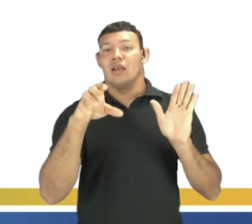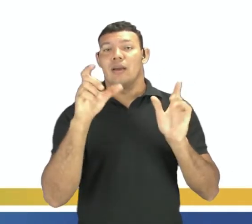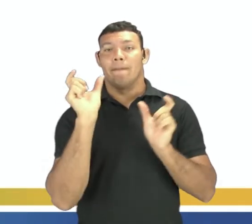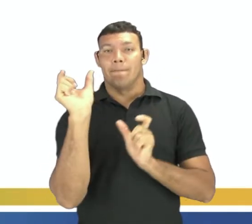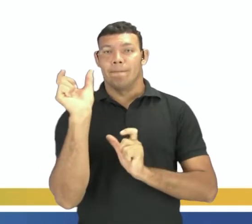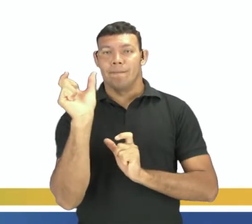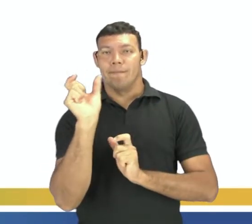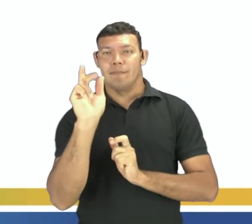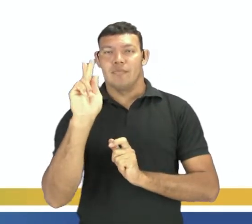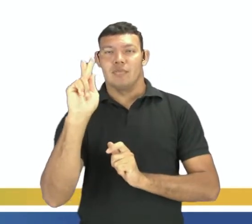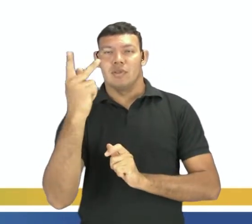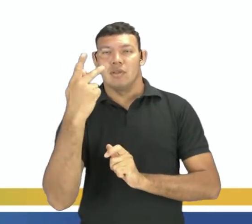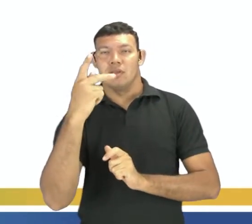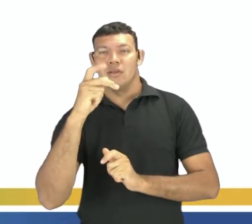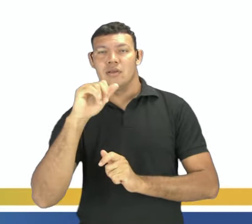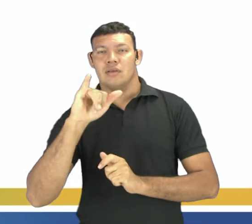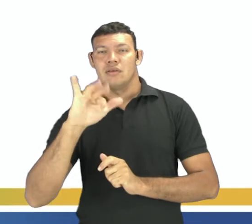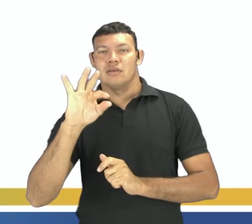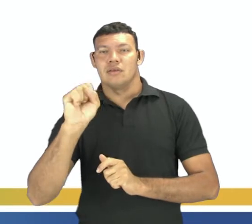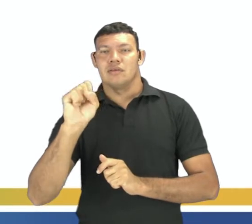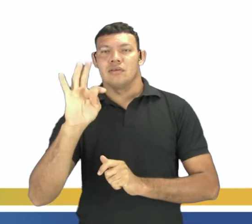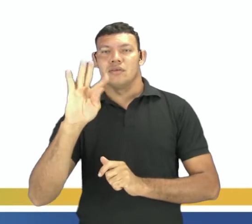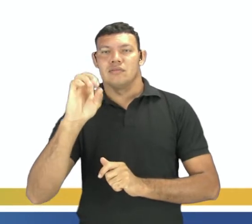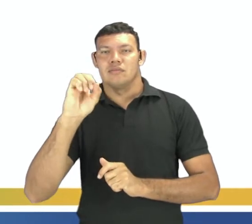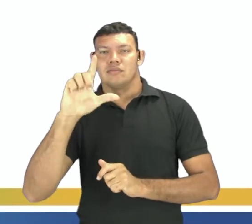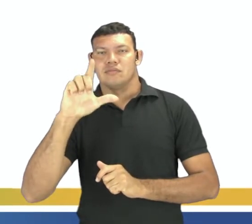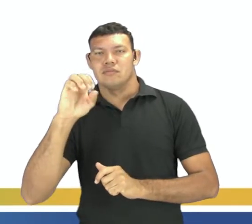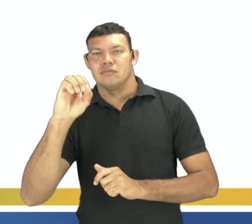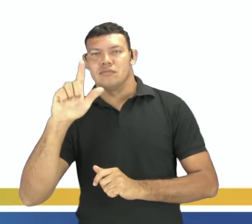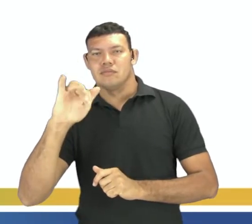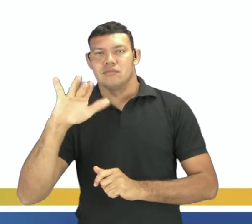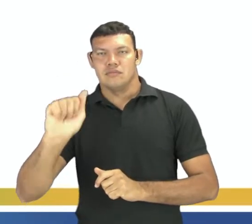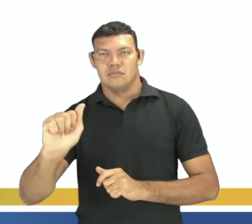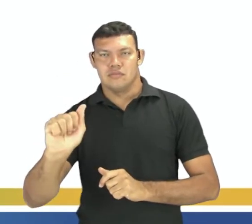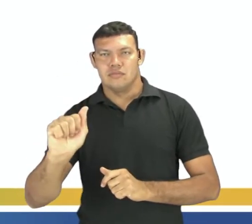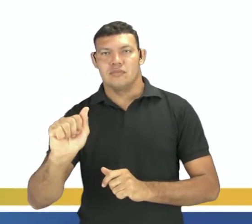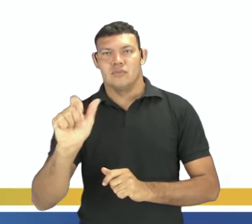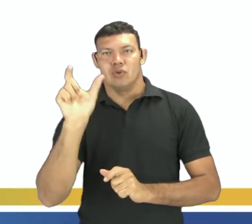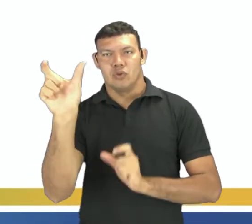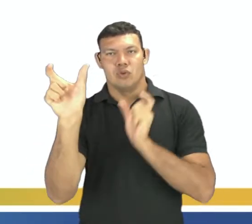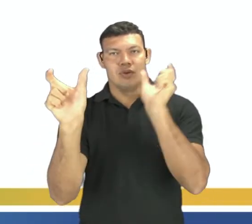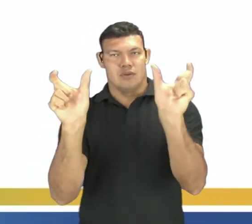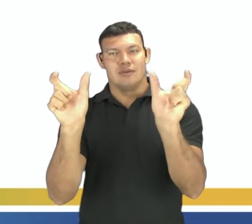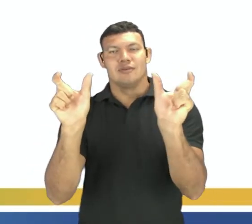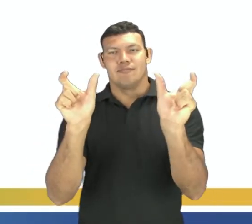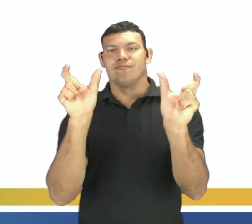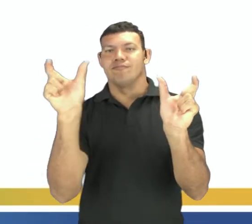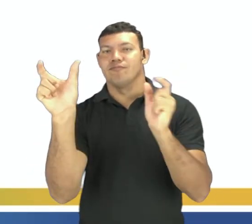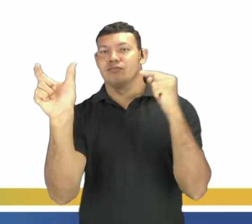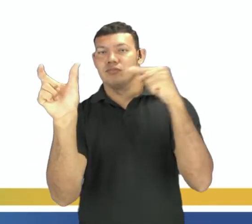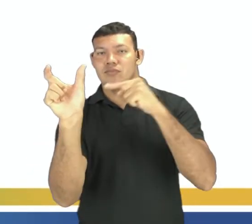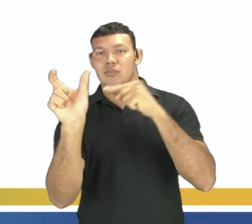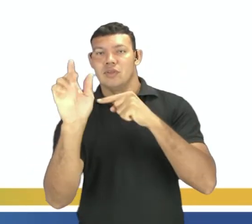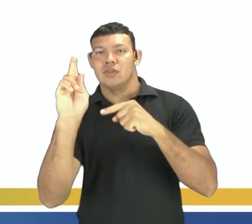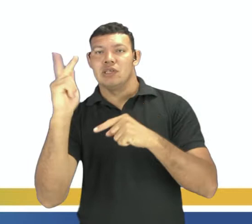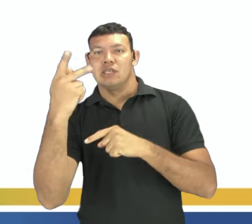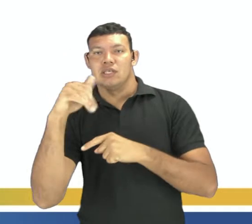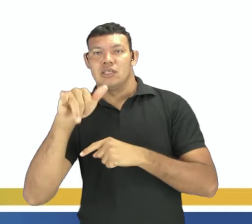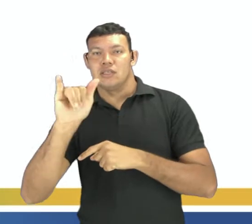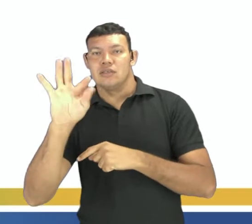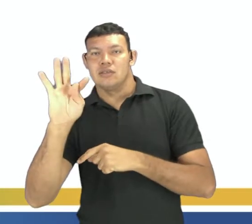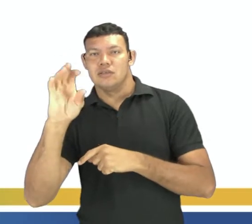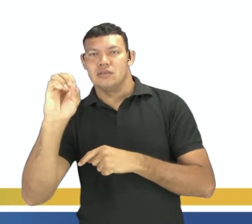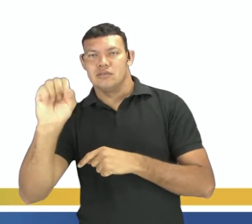do grego histos, que significa tecido, e logos, que significa estudo, é o ramo da ciência